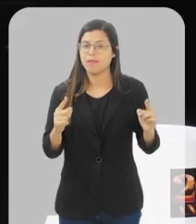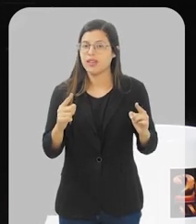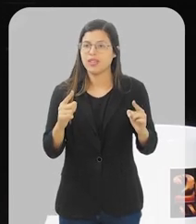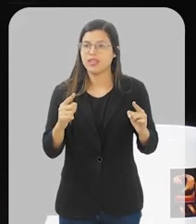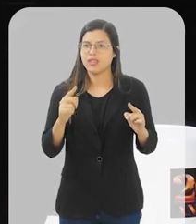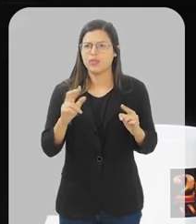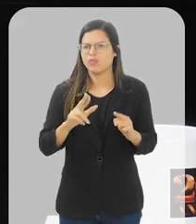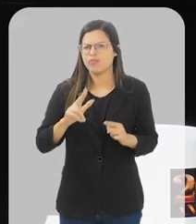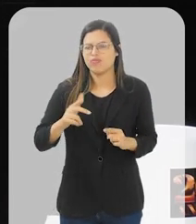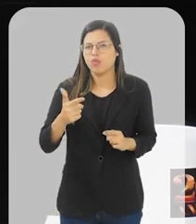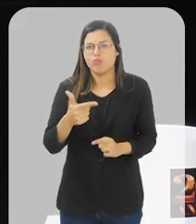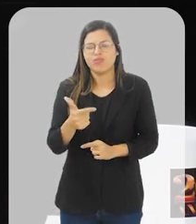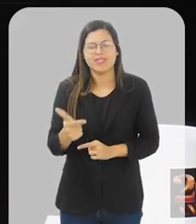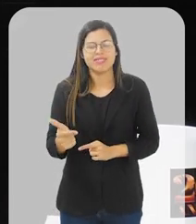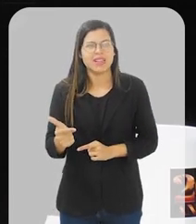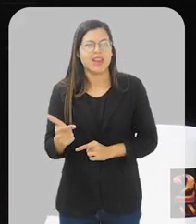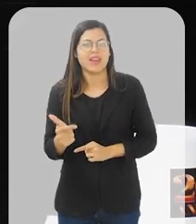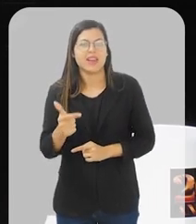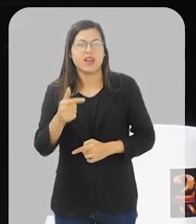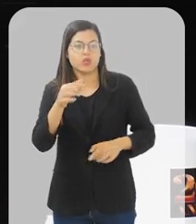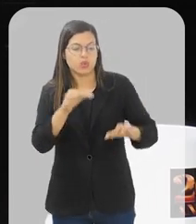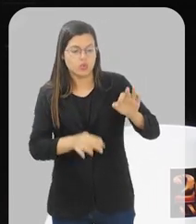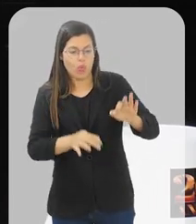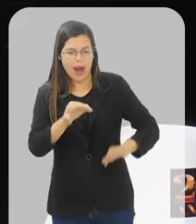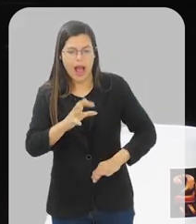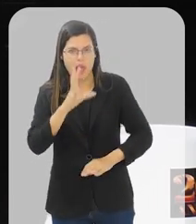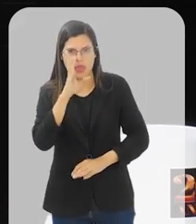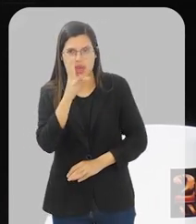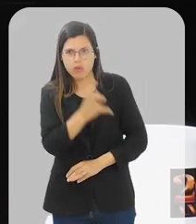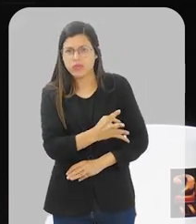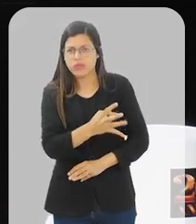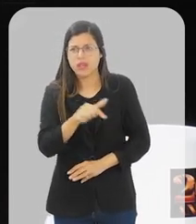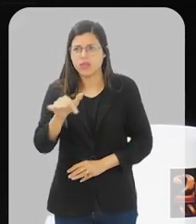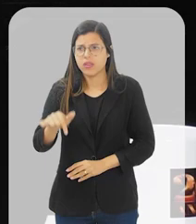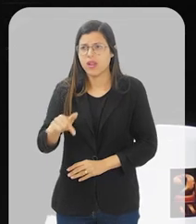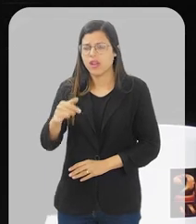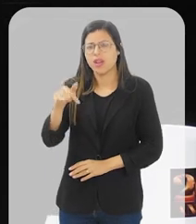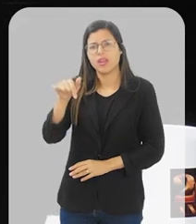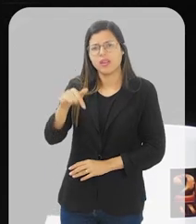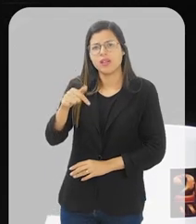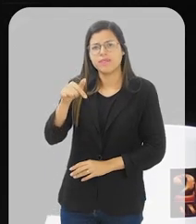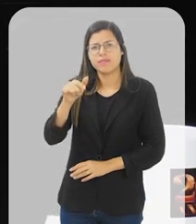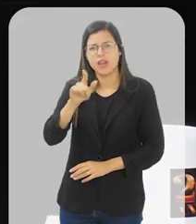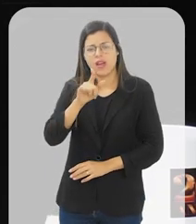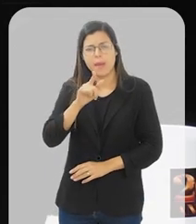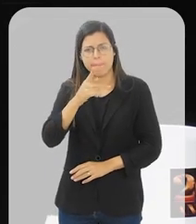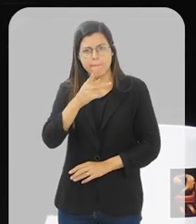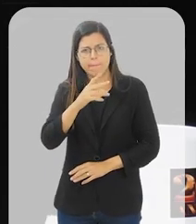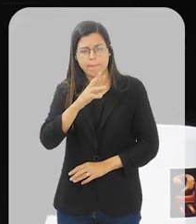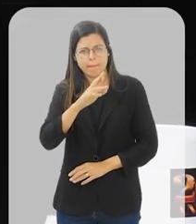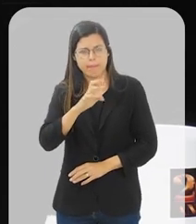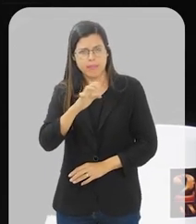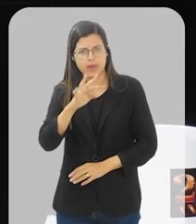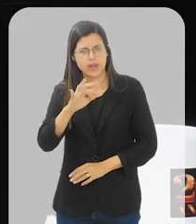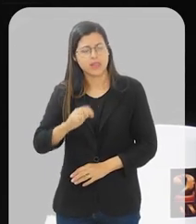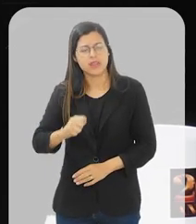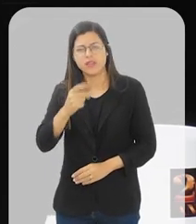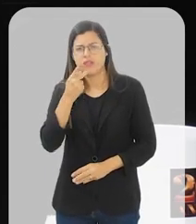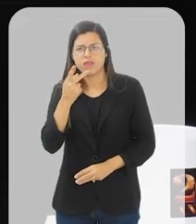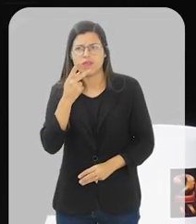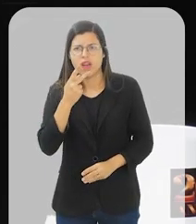negócio de você ser julgado, aquela... Ali a Preta, ela fala, toque, transmita alegria e o